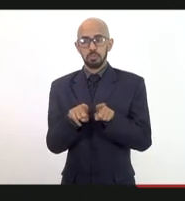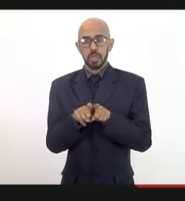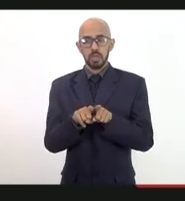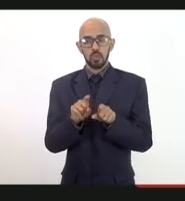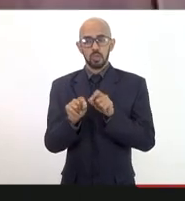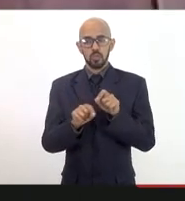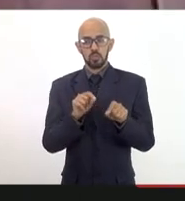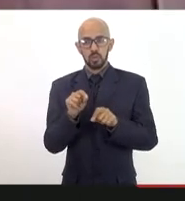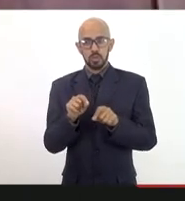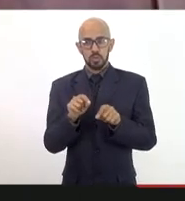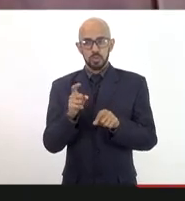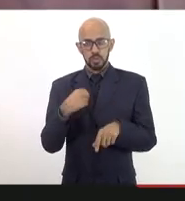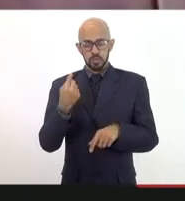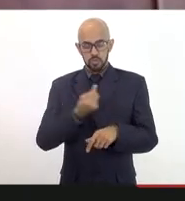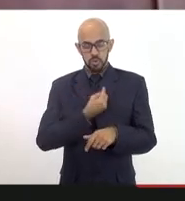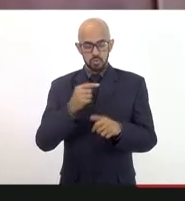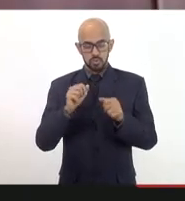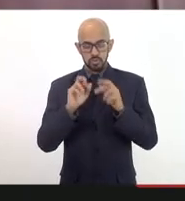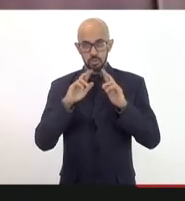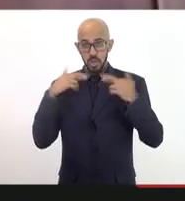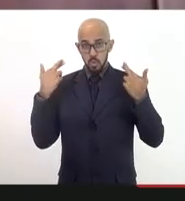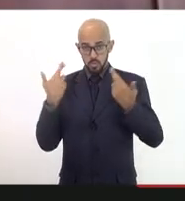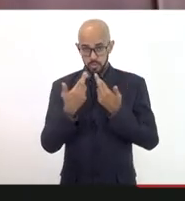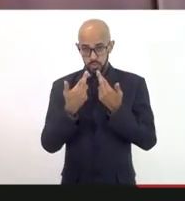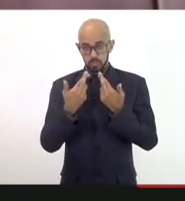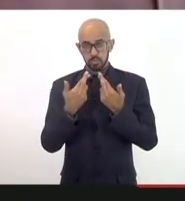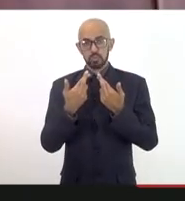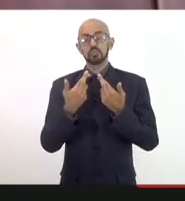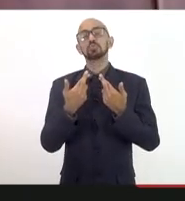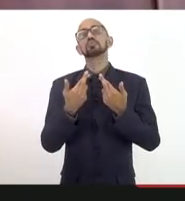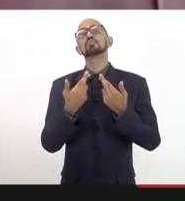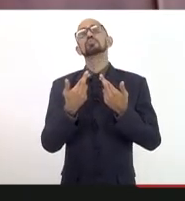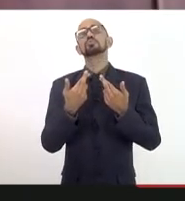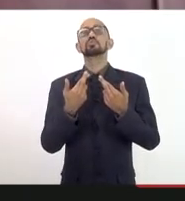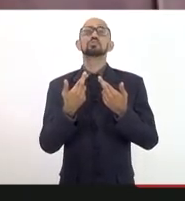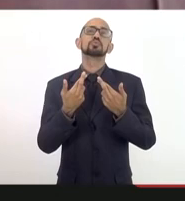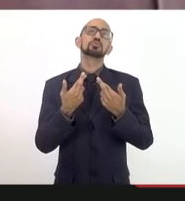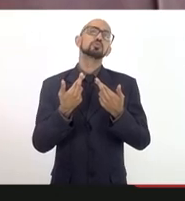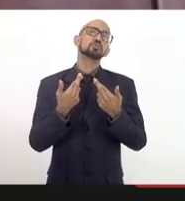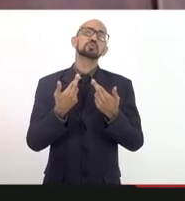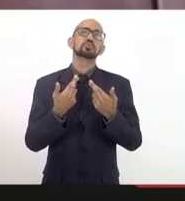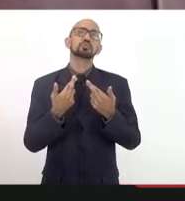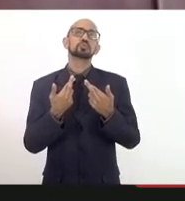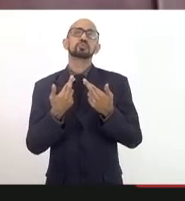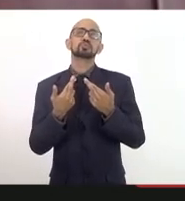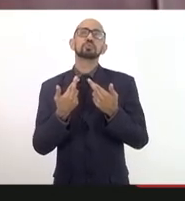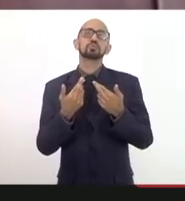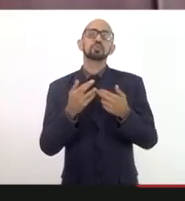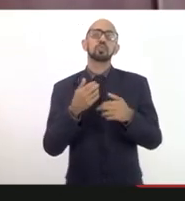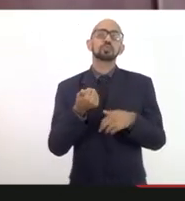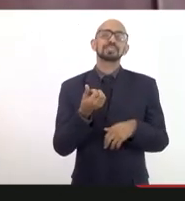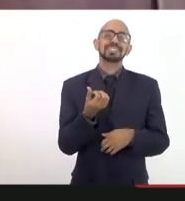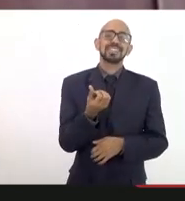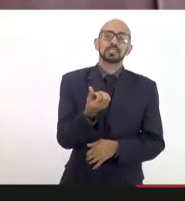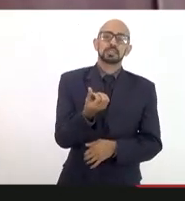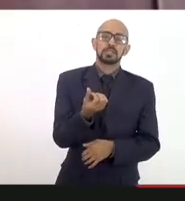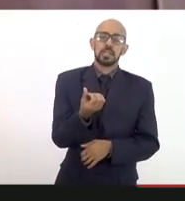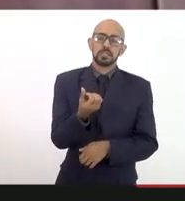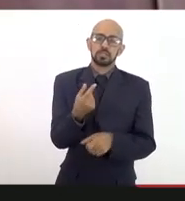fez, nós nos reunimos com 16 municípios colocados